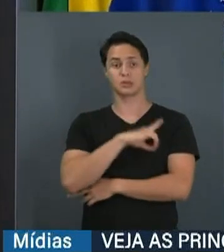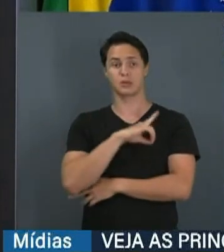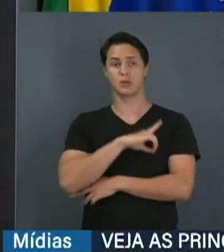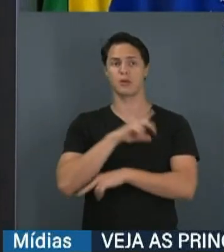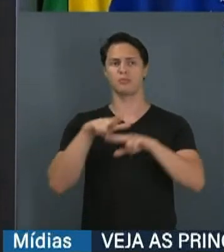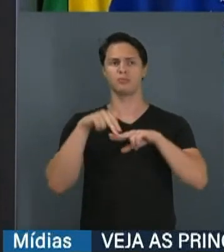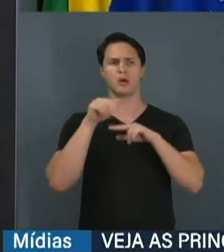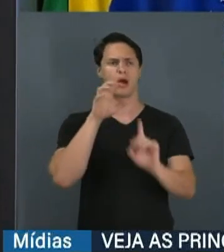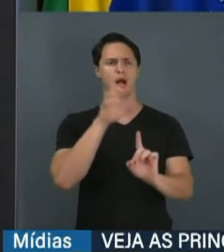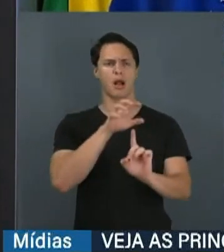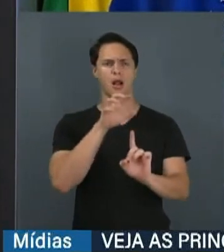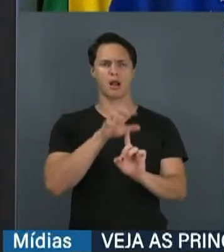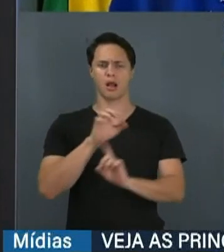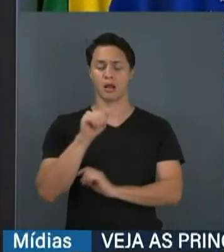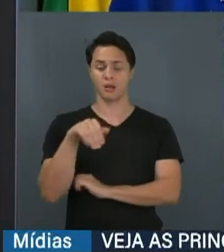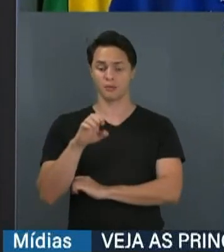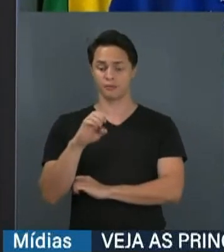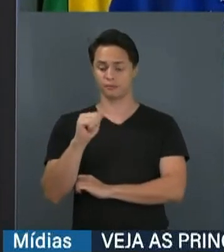ameaça.